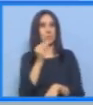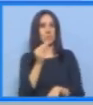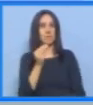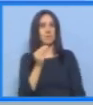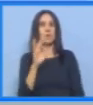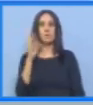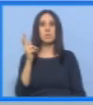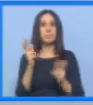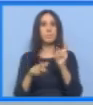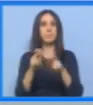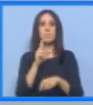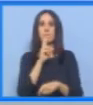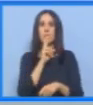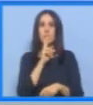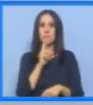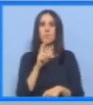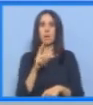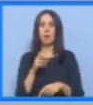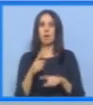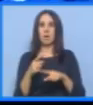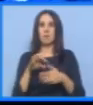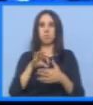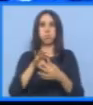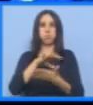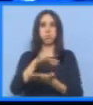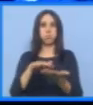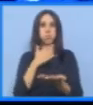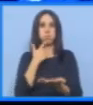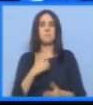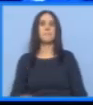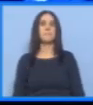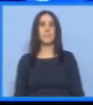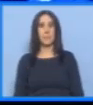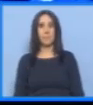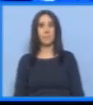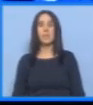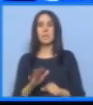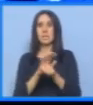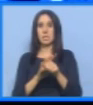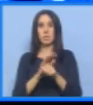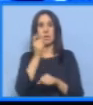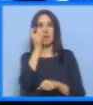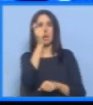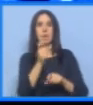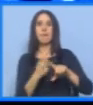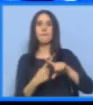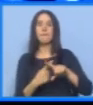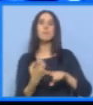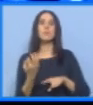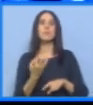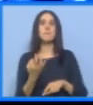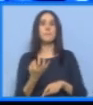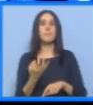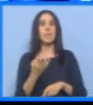os acontecimentos de Fátima mexiam com muito, não é? Essa situação era estimulante para ele porque,